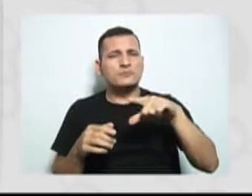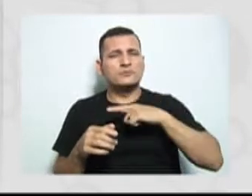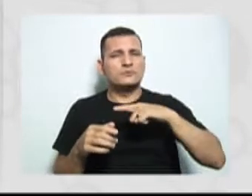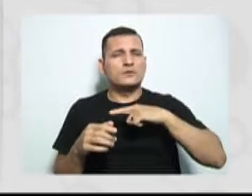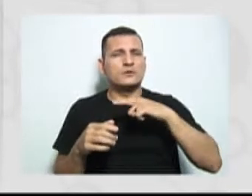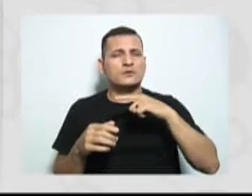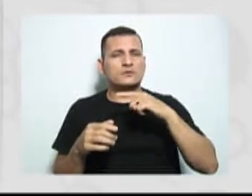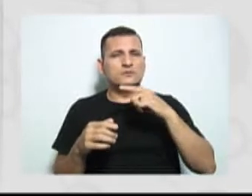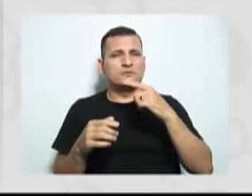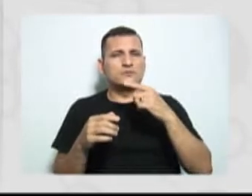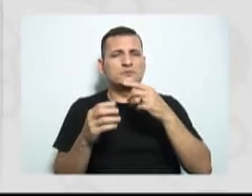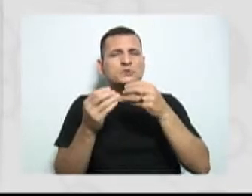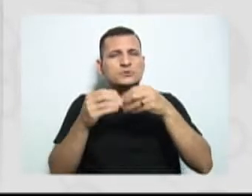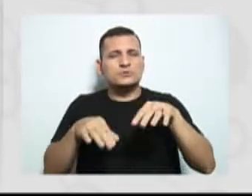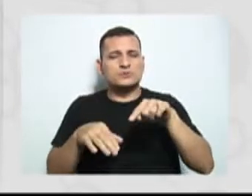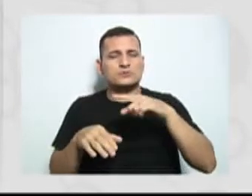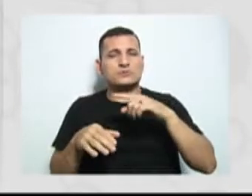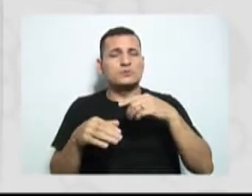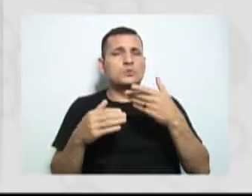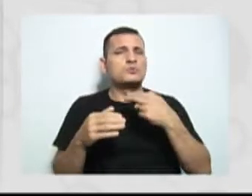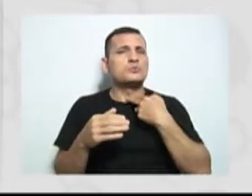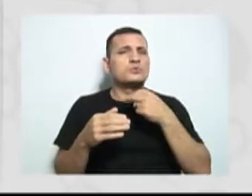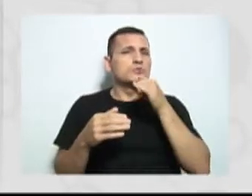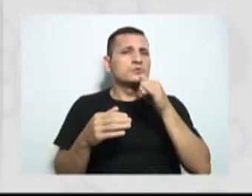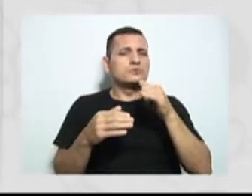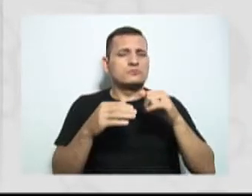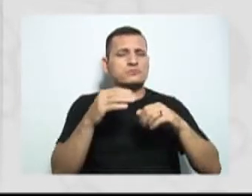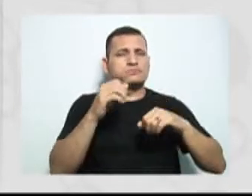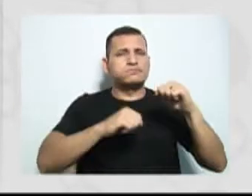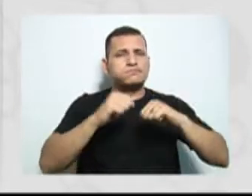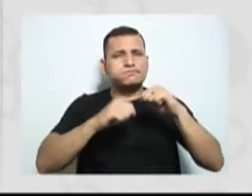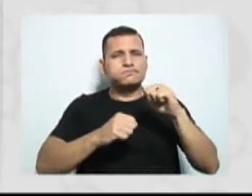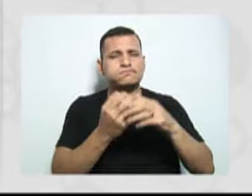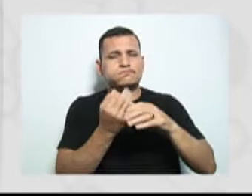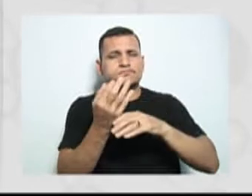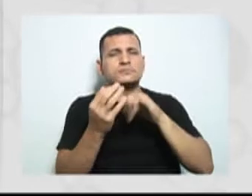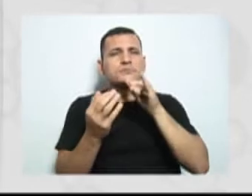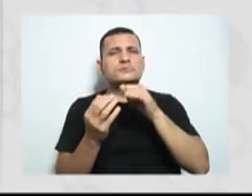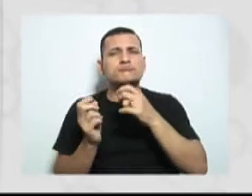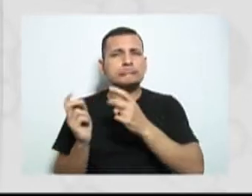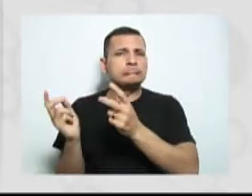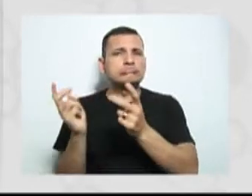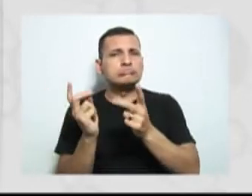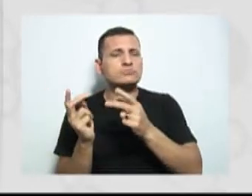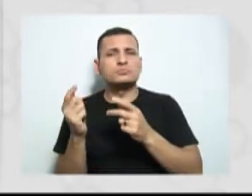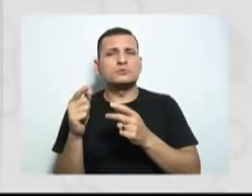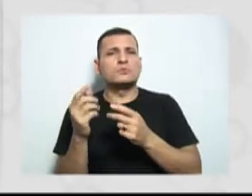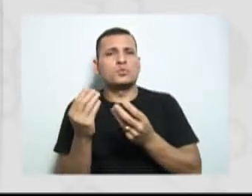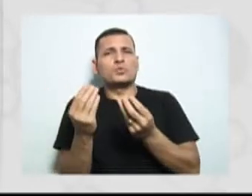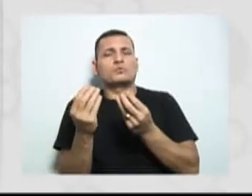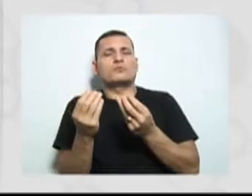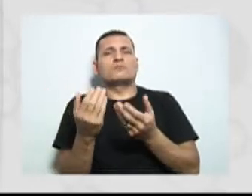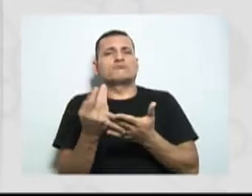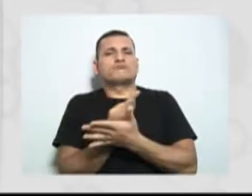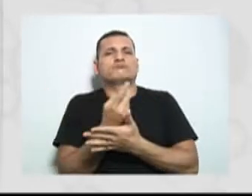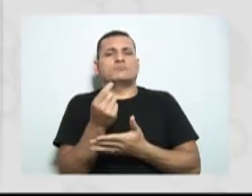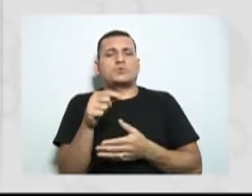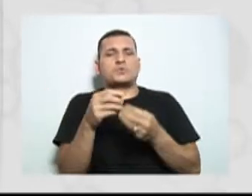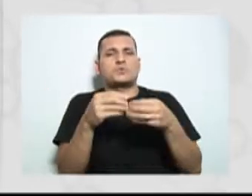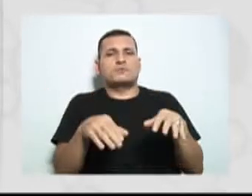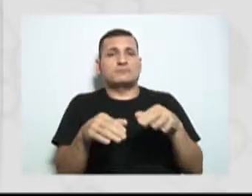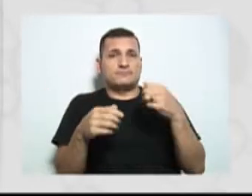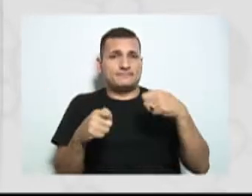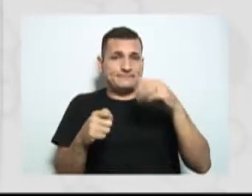Eu não posso fazer uma produção em massa se eu não sei qual vai ser a saída que ele vai ter. Então, eu preciso saber qual o mínimo que eu